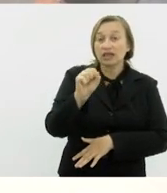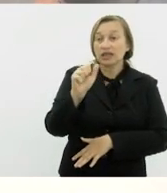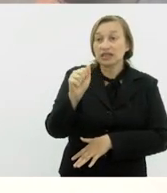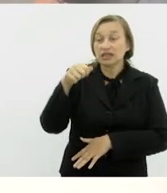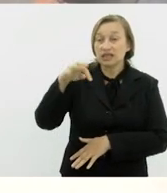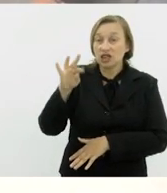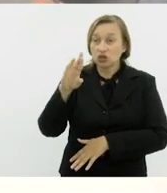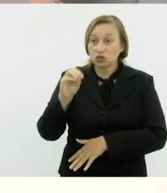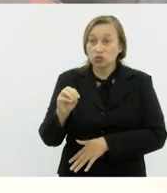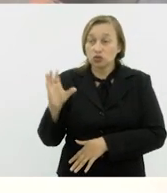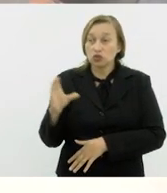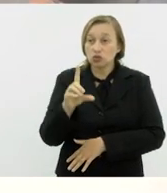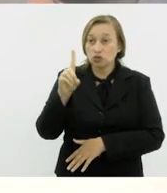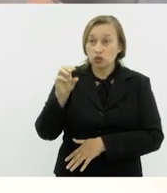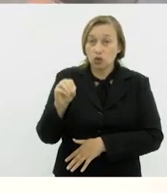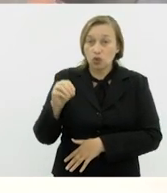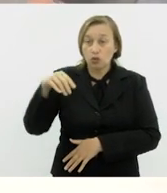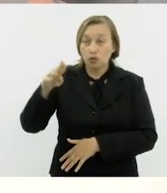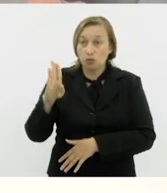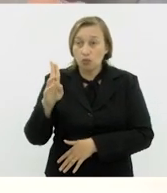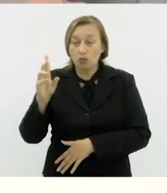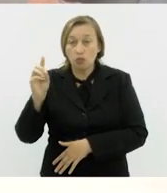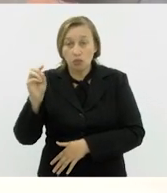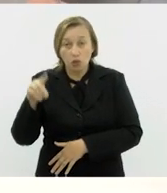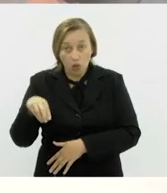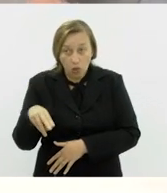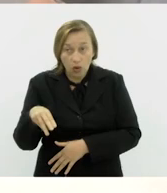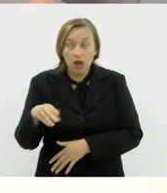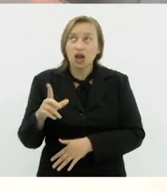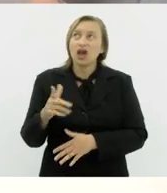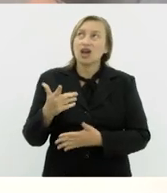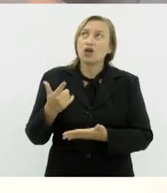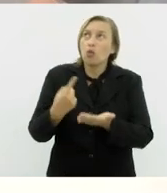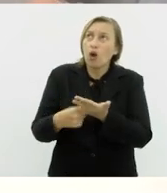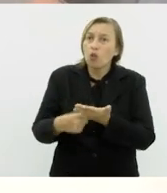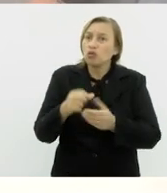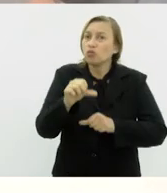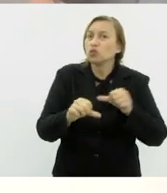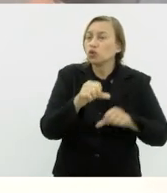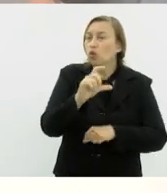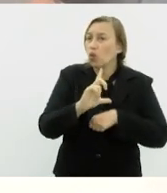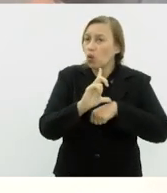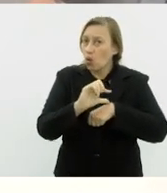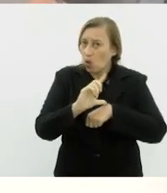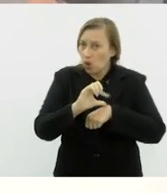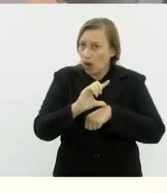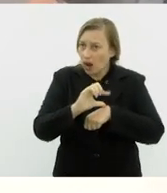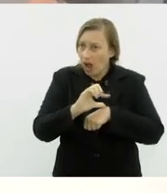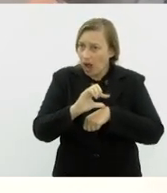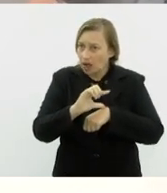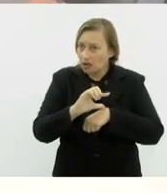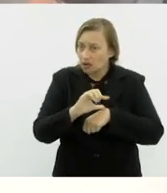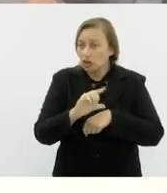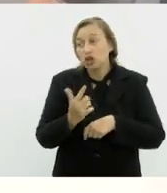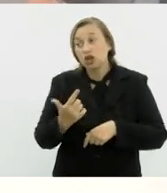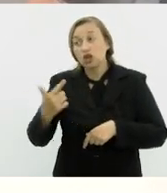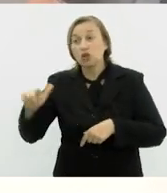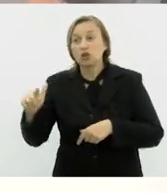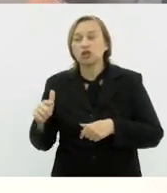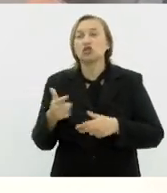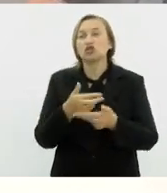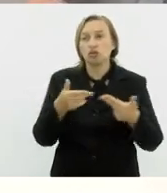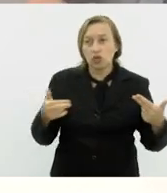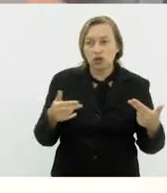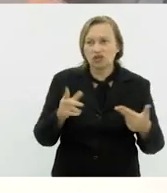que mudou o horário, somente de 6h30 a 22h30, e mudou várias outras coisas. Portanto, não foi só em relação